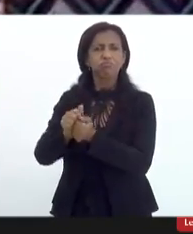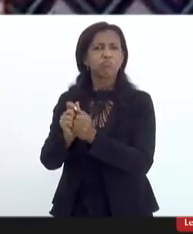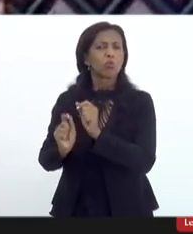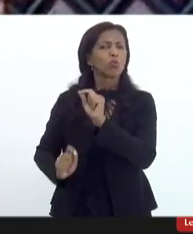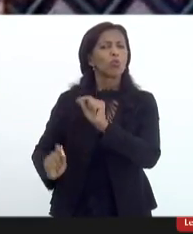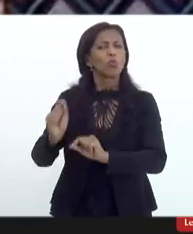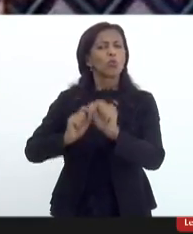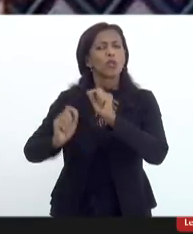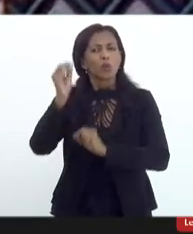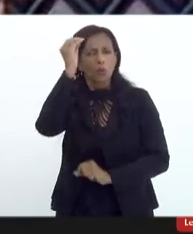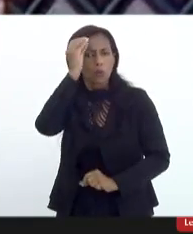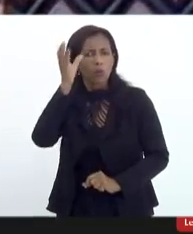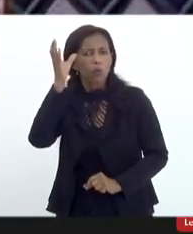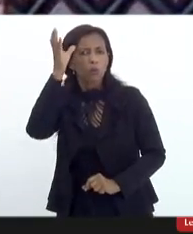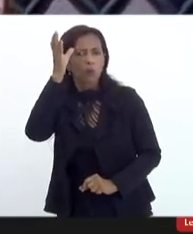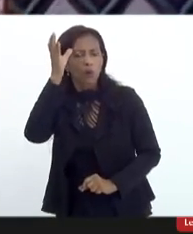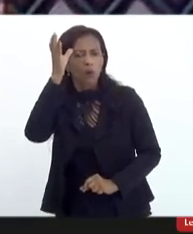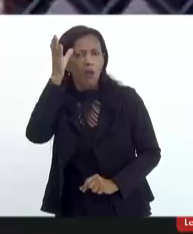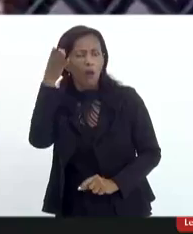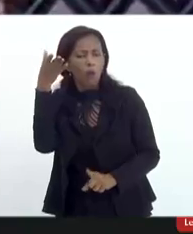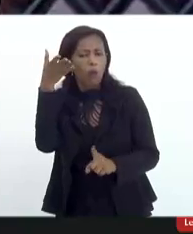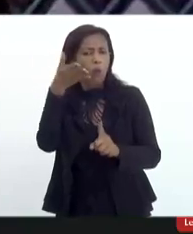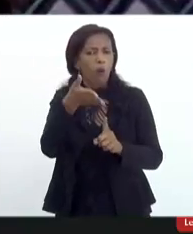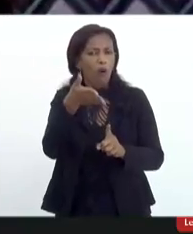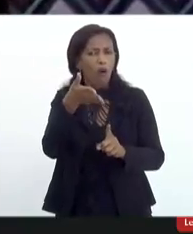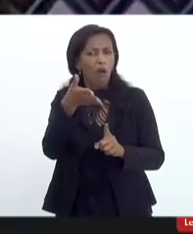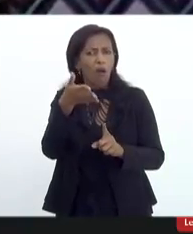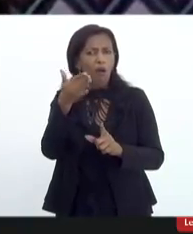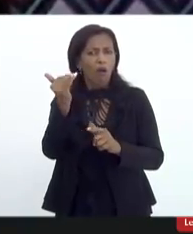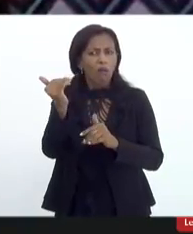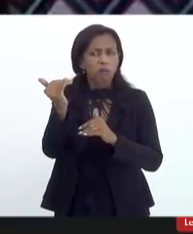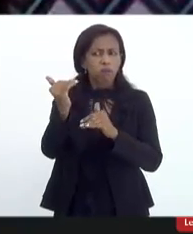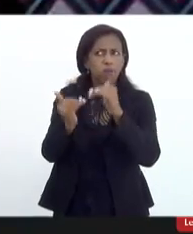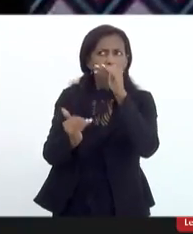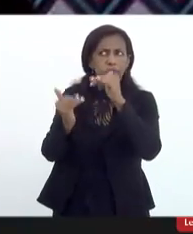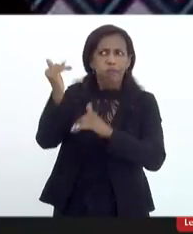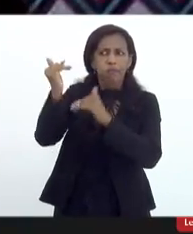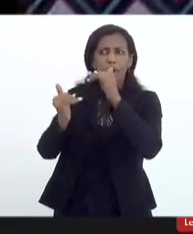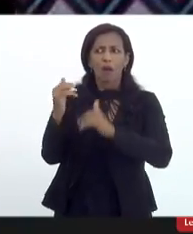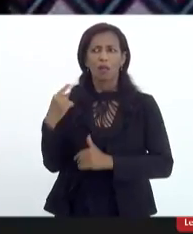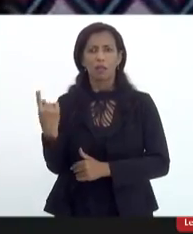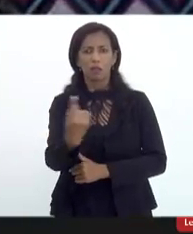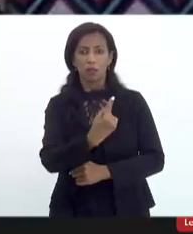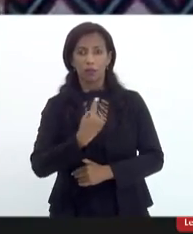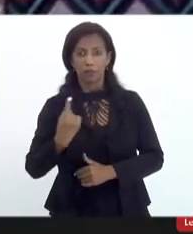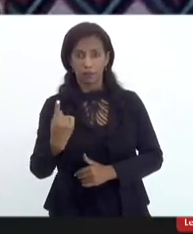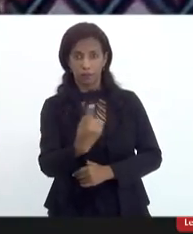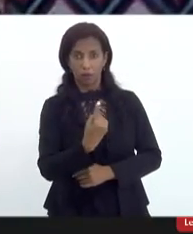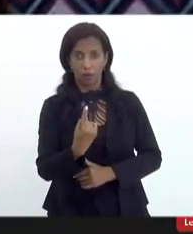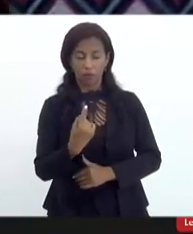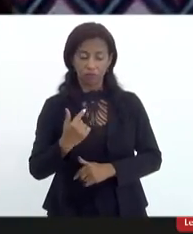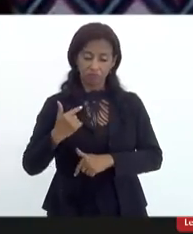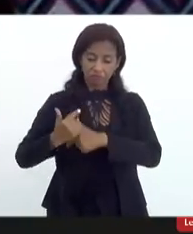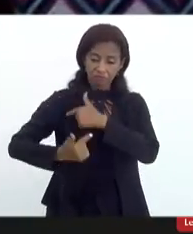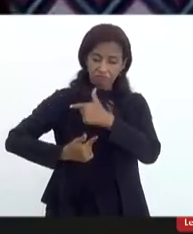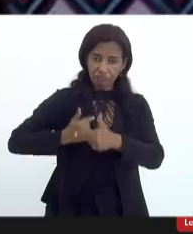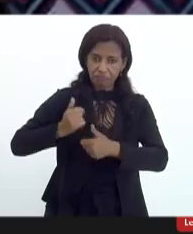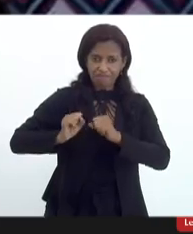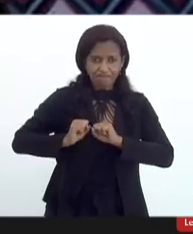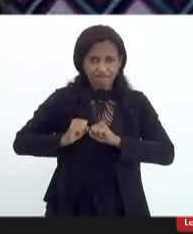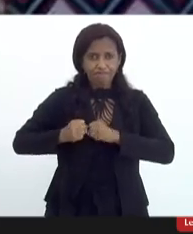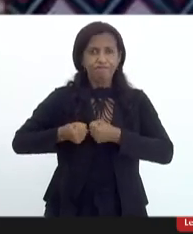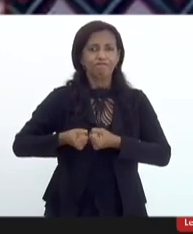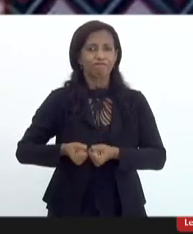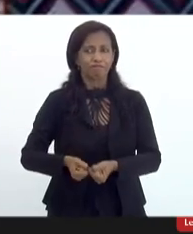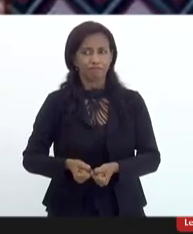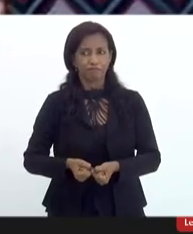é cultura, categorizando, hierarquizando, e nós, né, fazemos esse